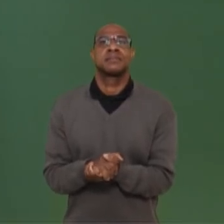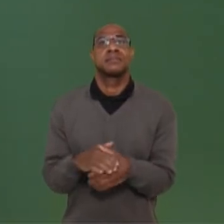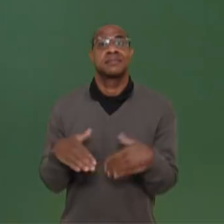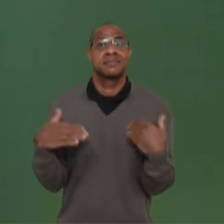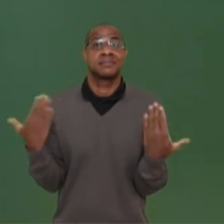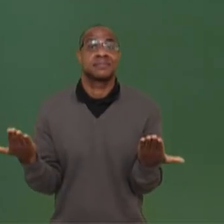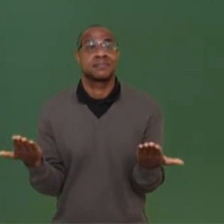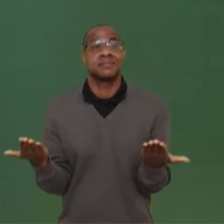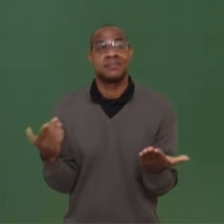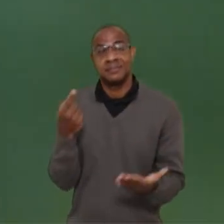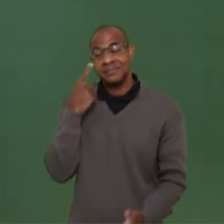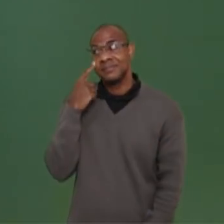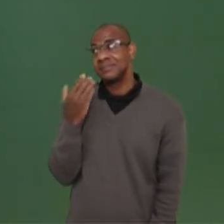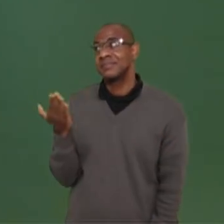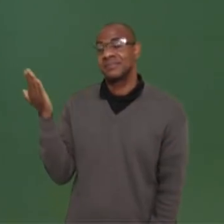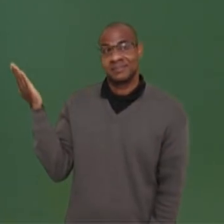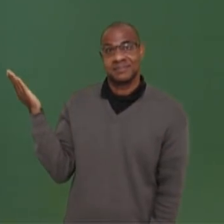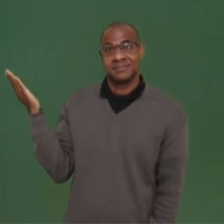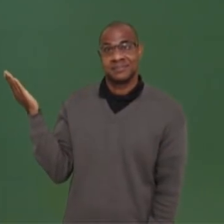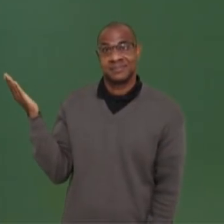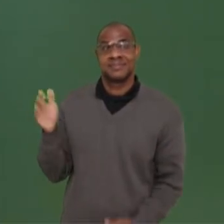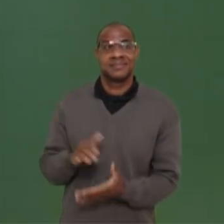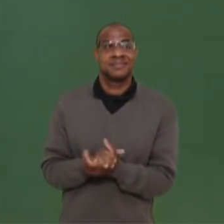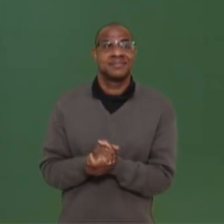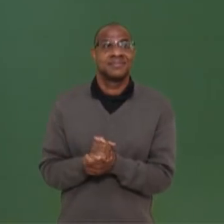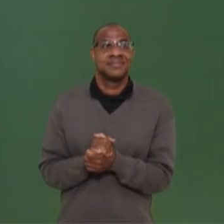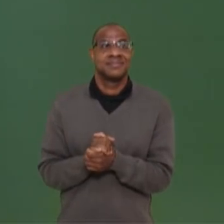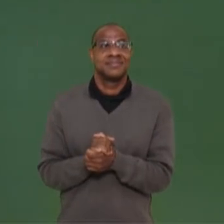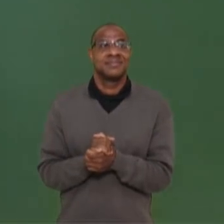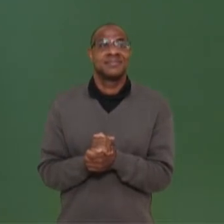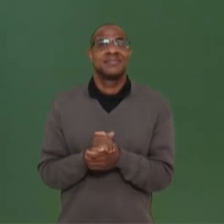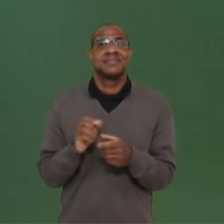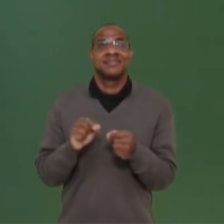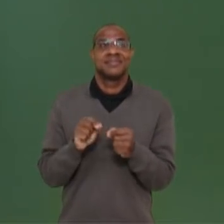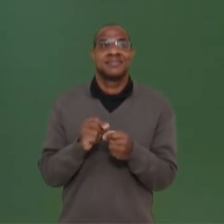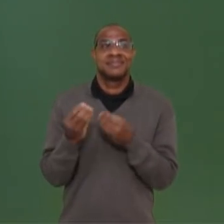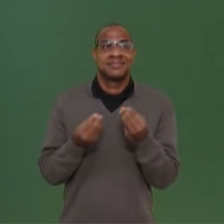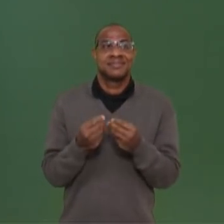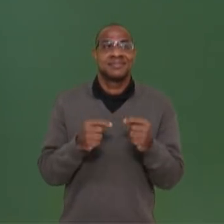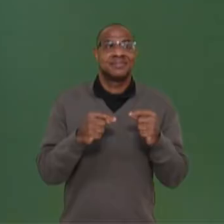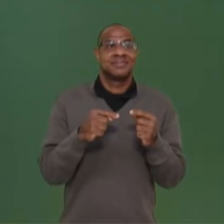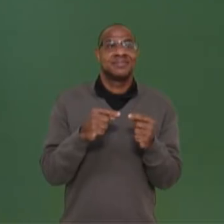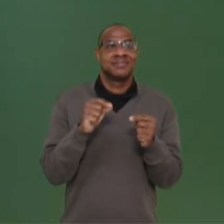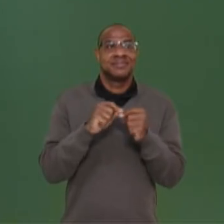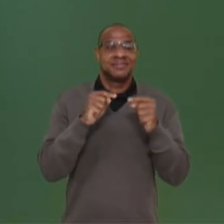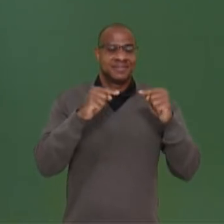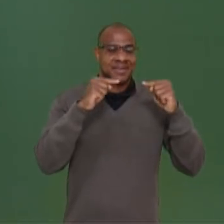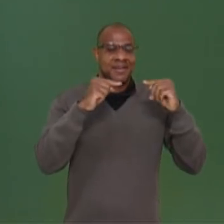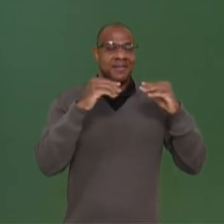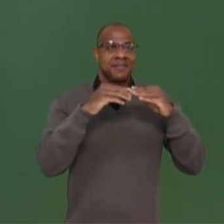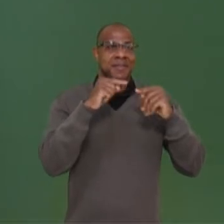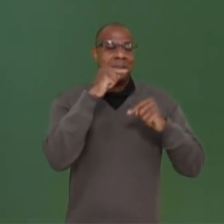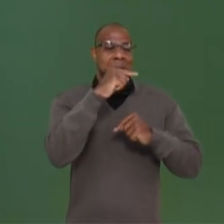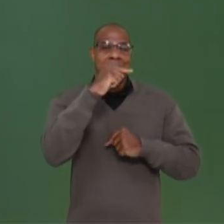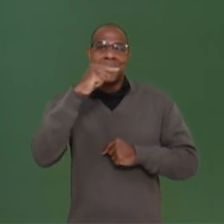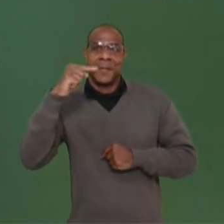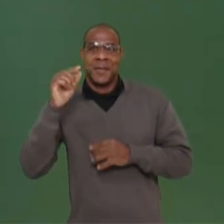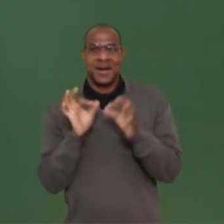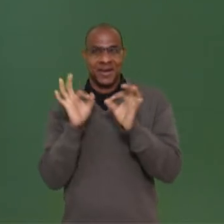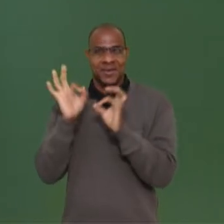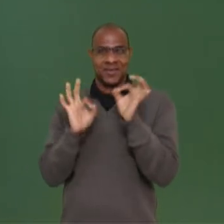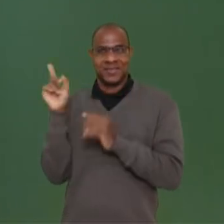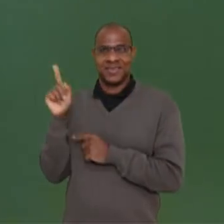Então, pessoal, vamos colocar aqui as crianças em fila. Eu já fiz aqui os 5 risquinhos para a gente estudar as possibilidades de cada um. Lembra o que a gente coloca em